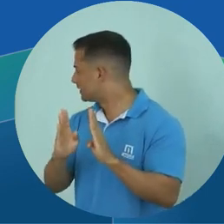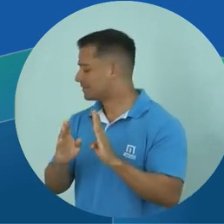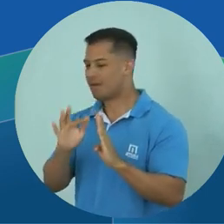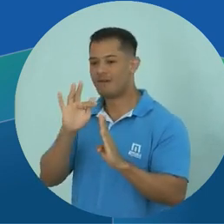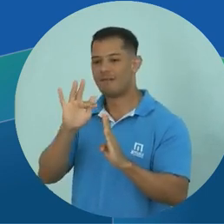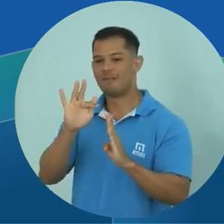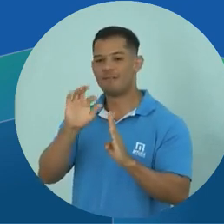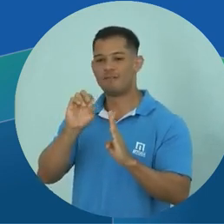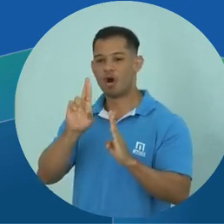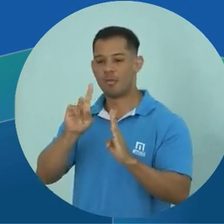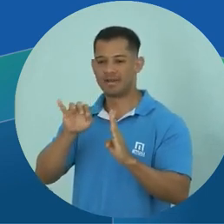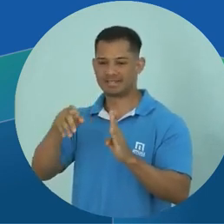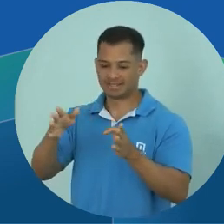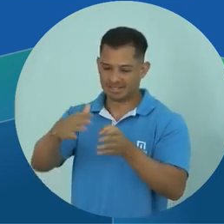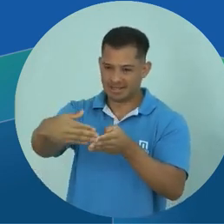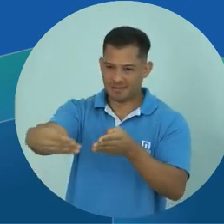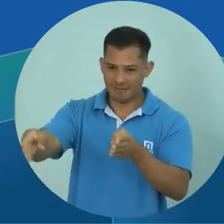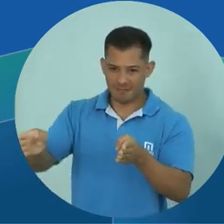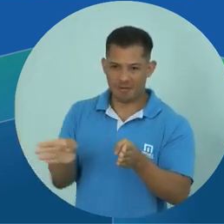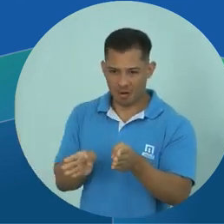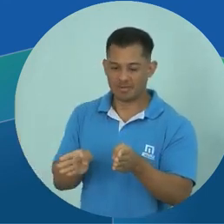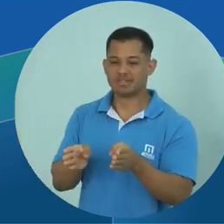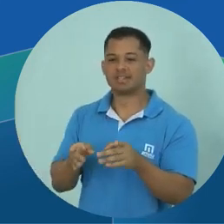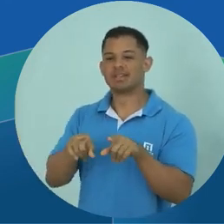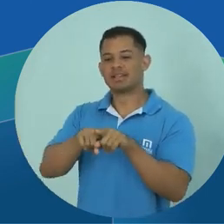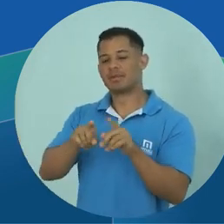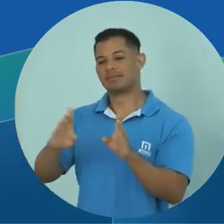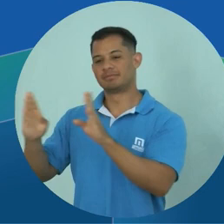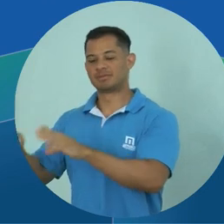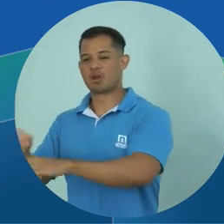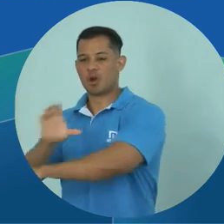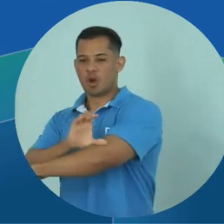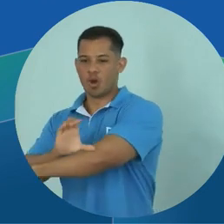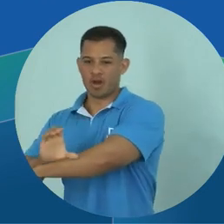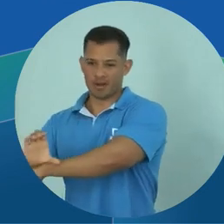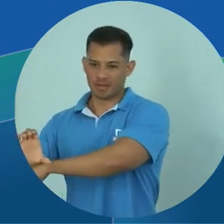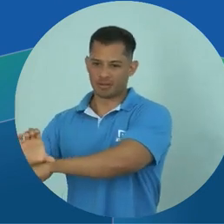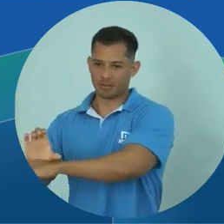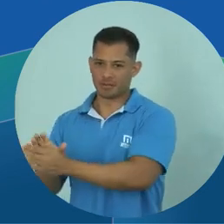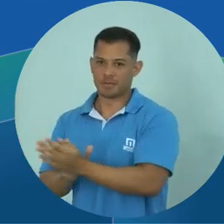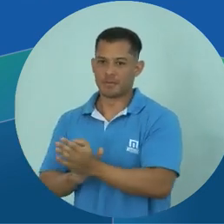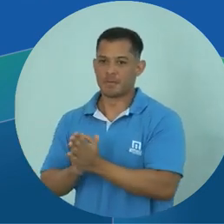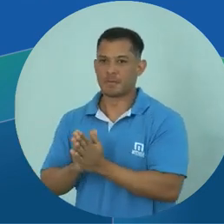montagem de formas e a concretagem propriamente dita.